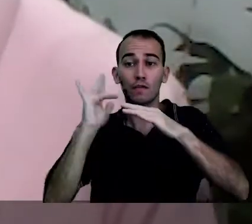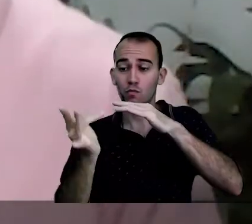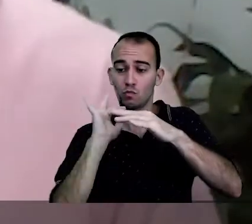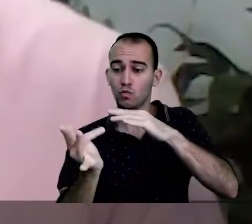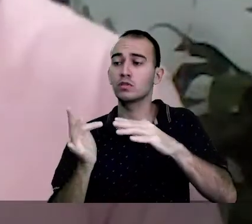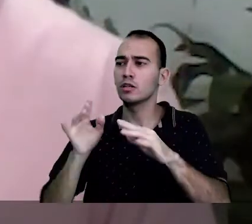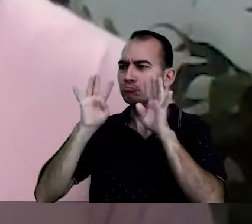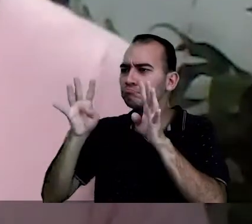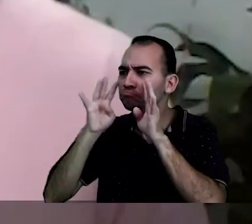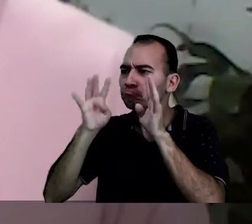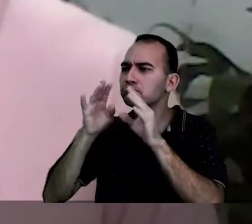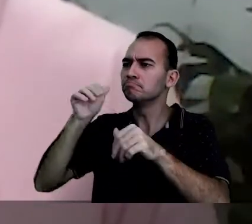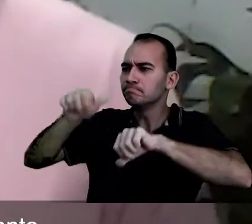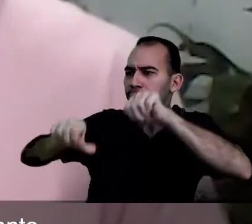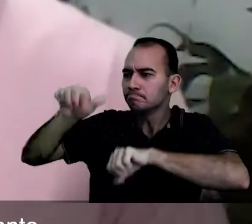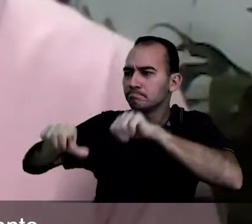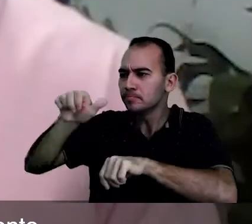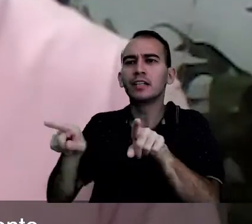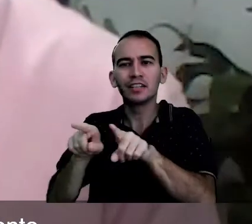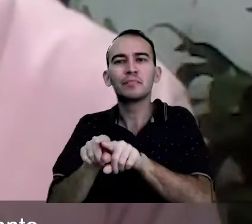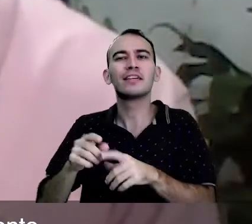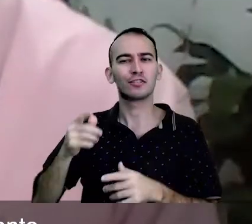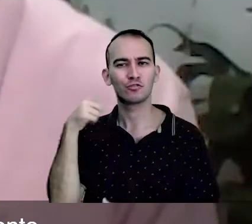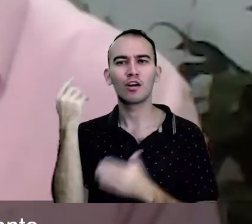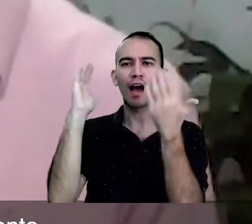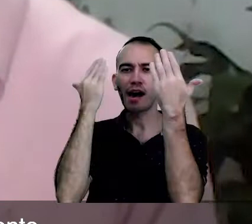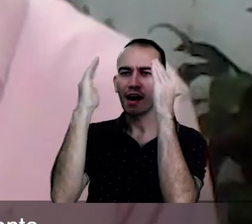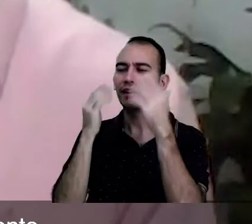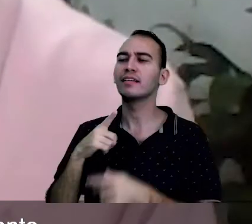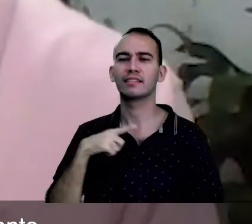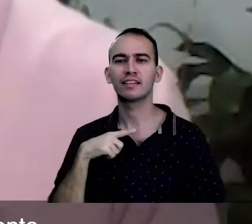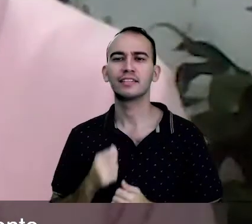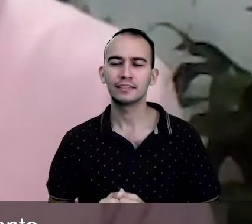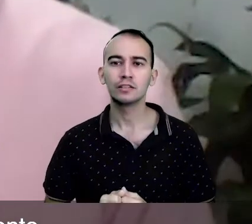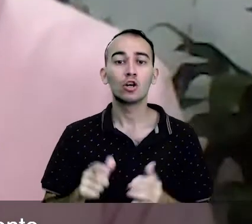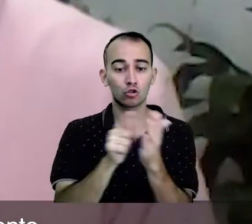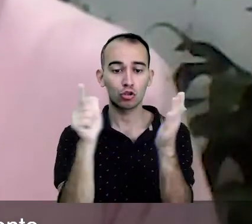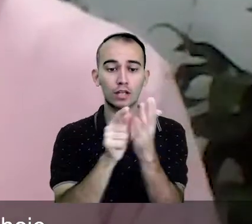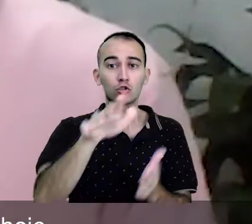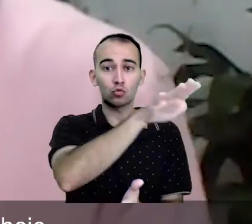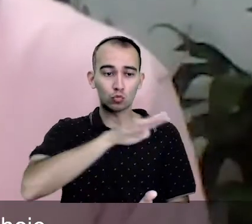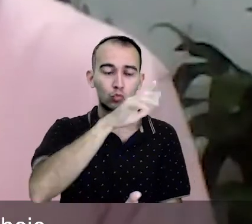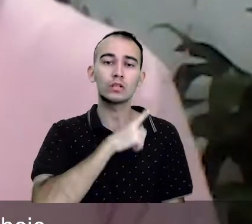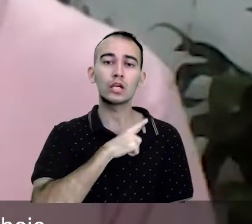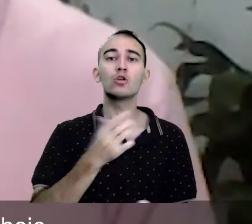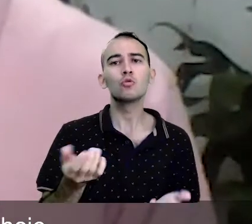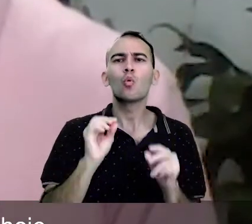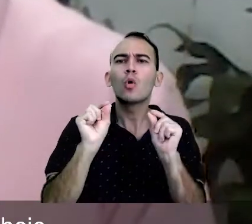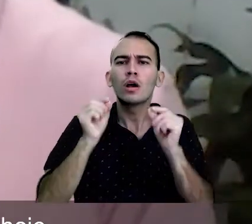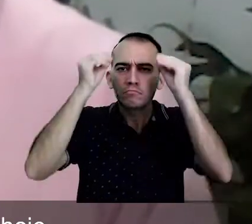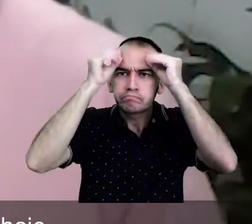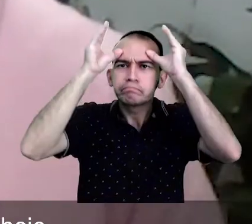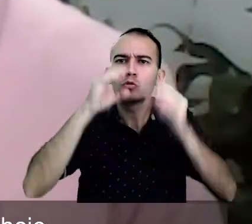impactos no poder e contrapoder. Investigamos também o jornalismo como forma de conhecimento, buscando